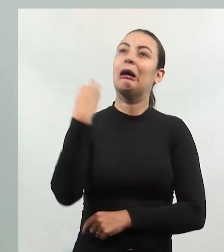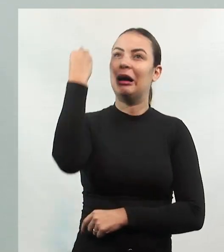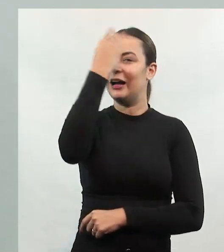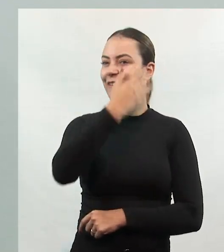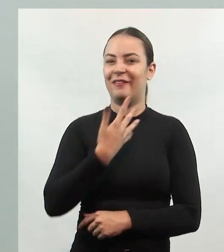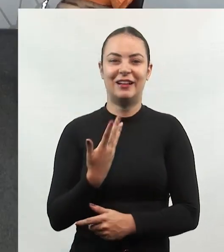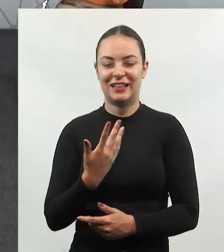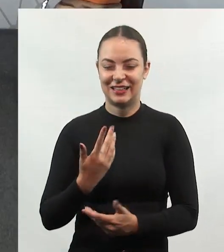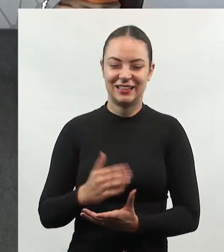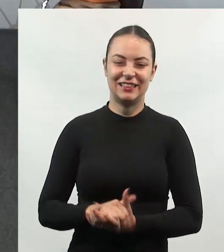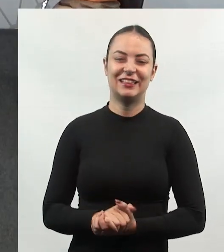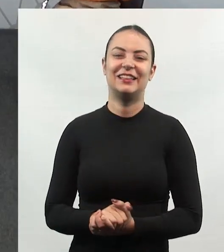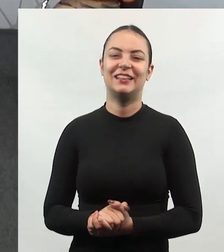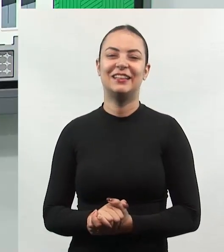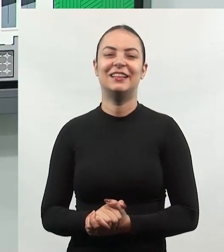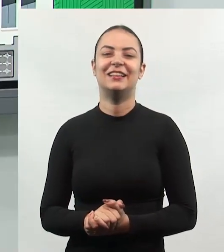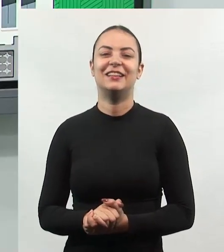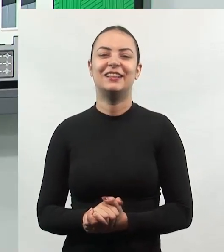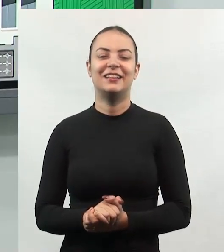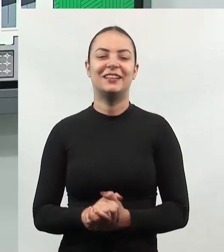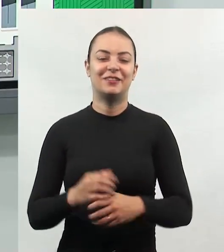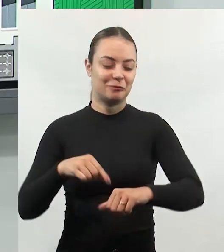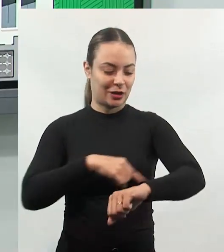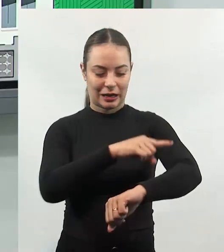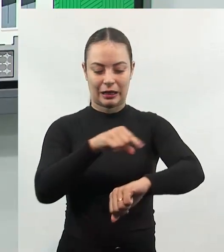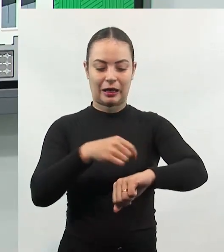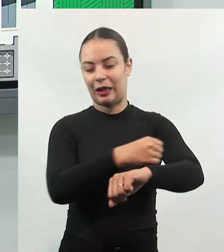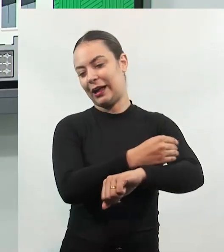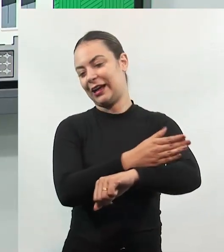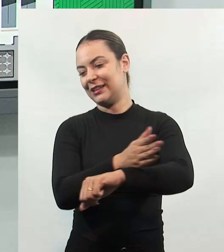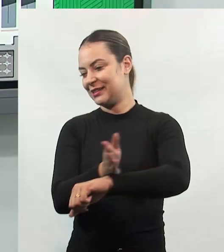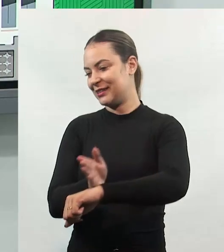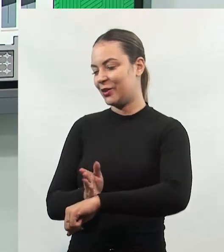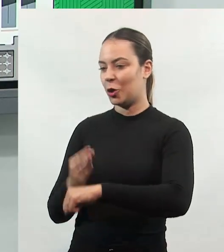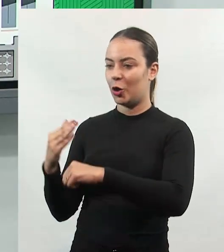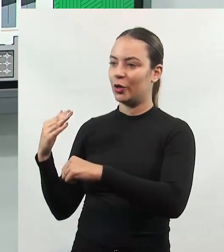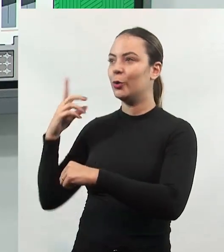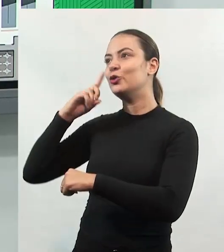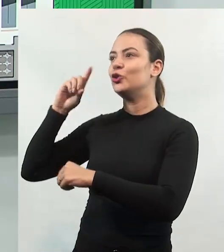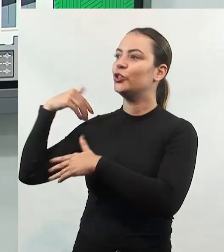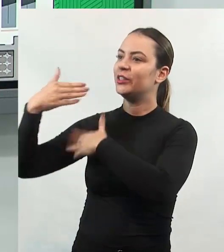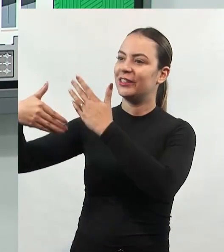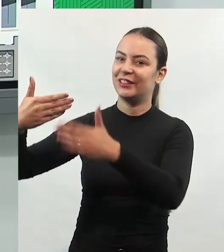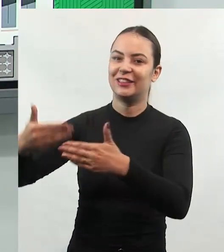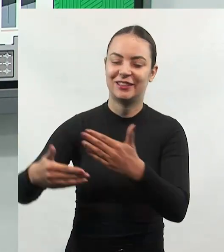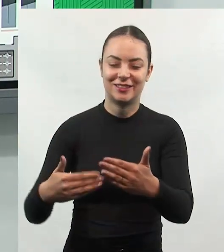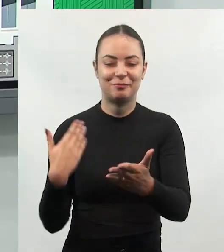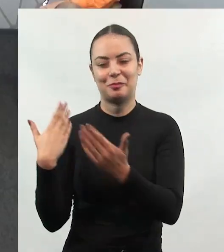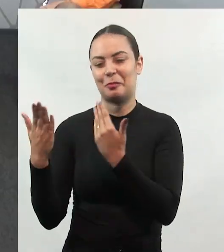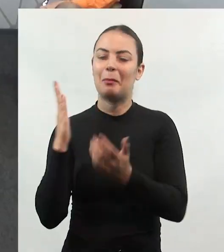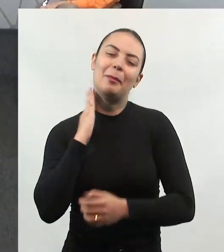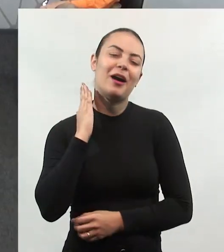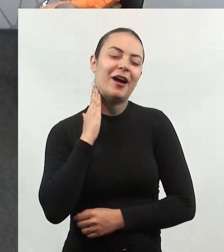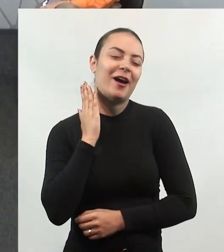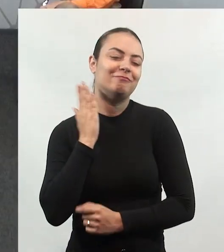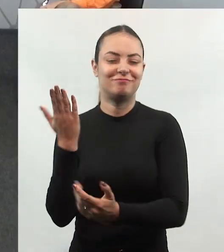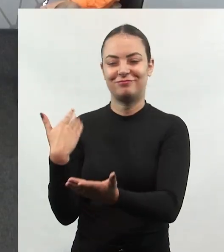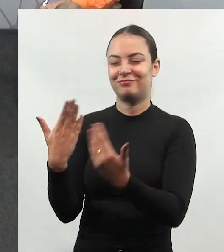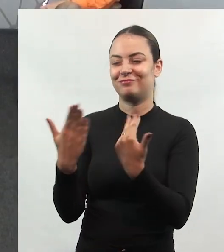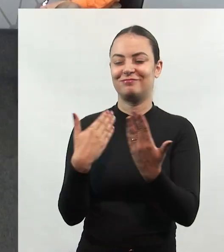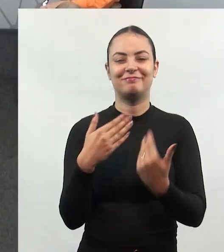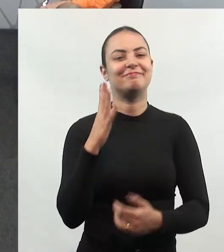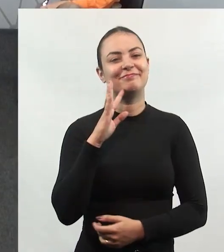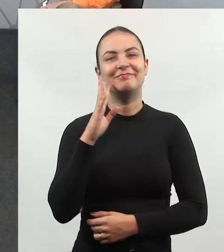que Ana. tem uma frase do professor Suame que até hoje eu falo, que ele não gostava que nós falássemos eu acho. Ele falava que axiologia